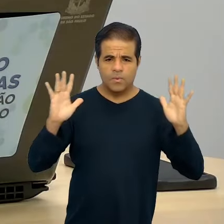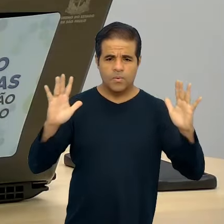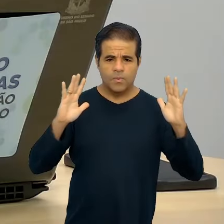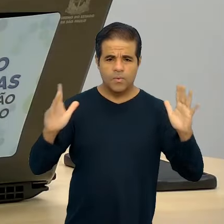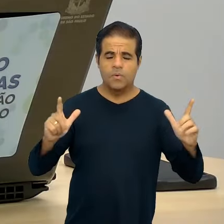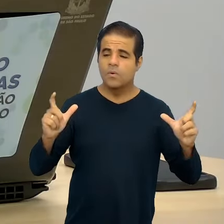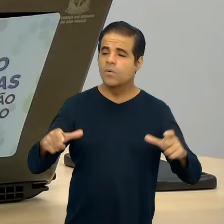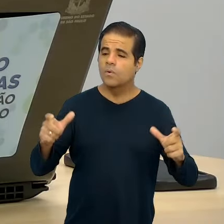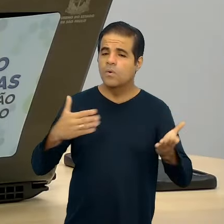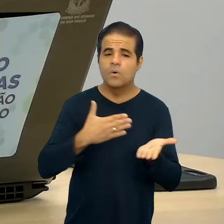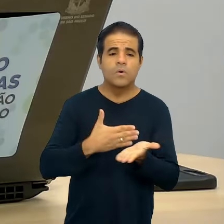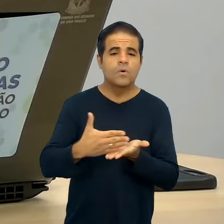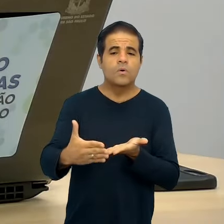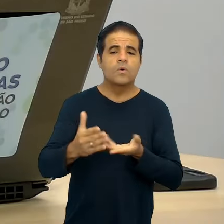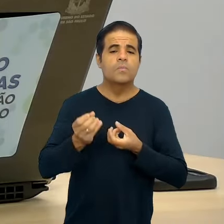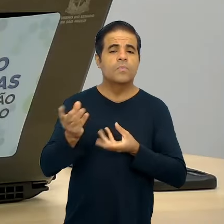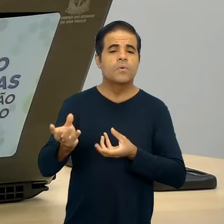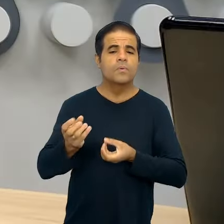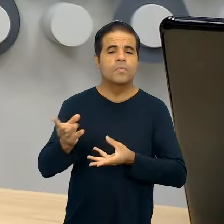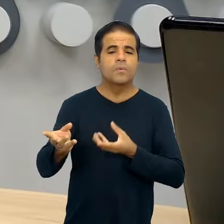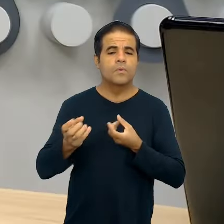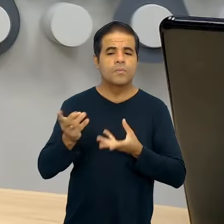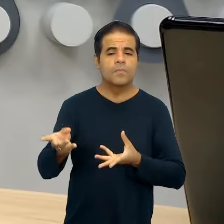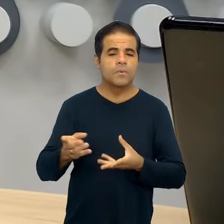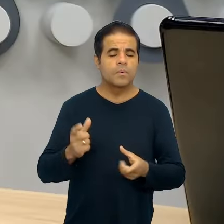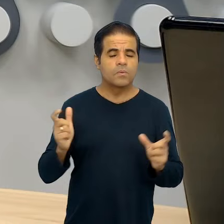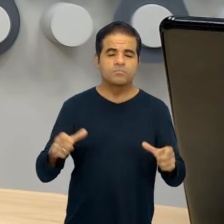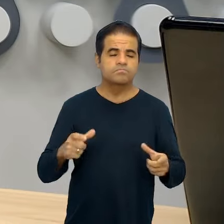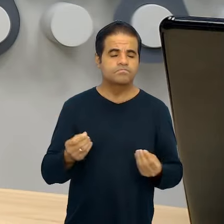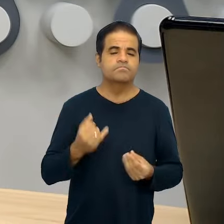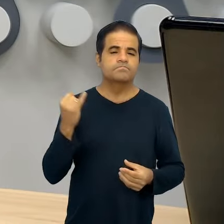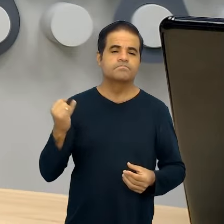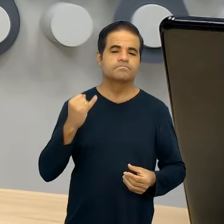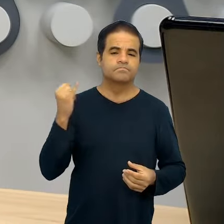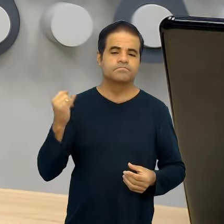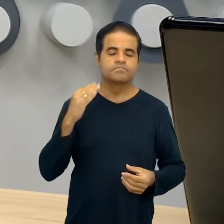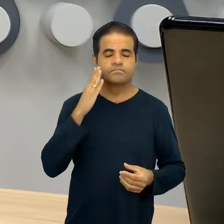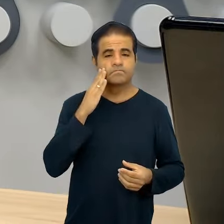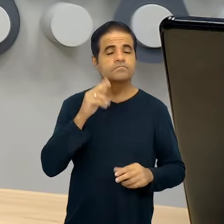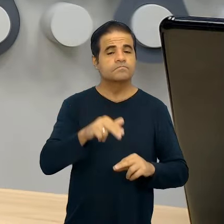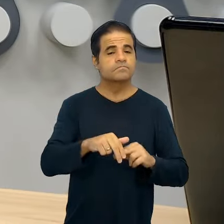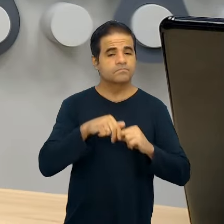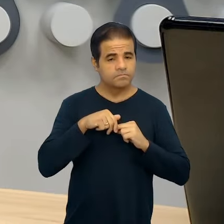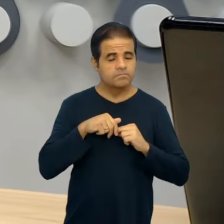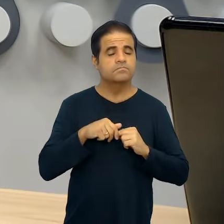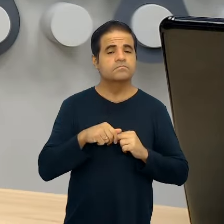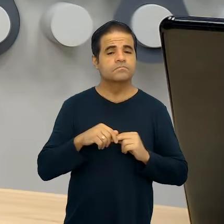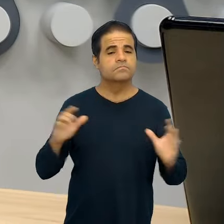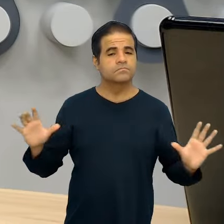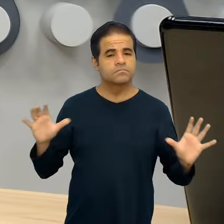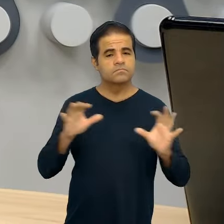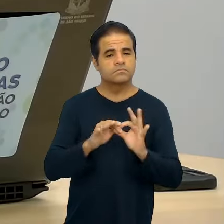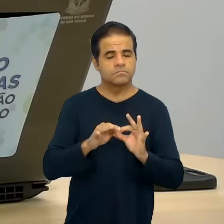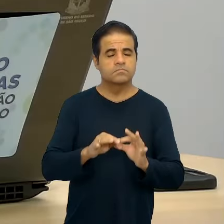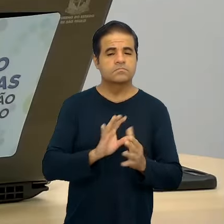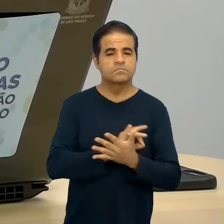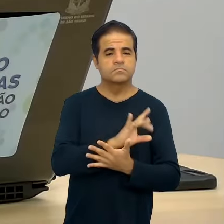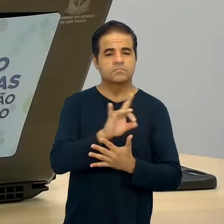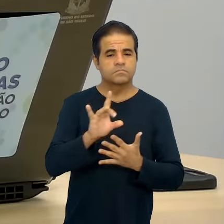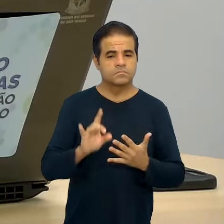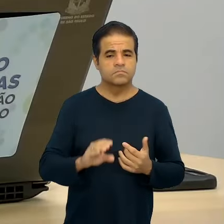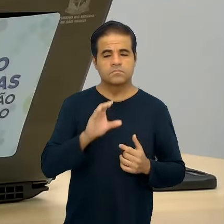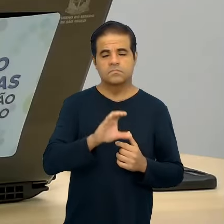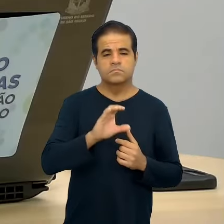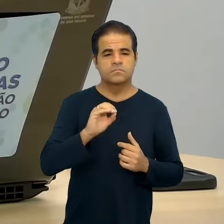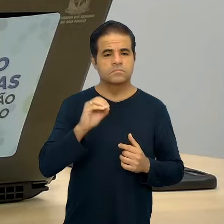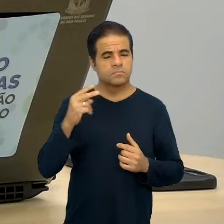onde partem essas informações, de onde é a fonte, enfim, é muito importante. Isso, por isso que a gente tem todo um link, né? A gente está na UC1, mas a UC2